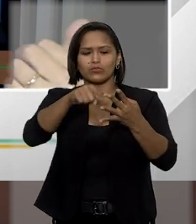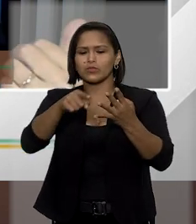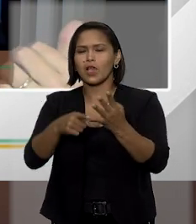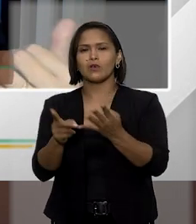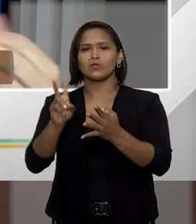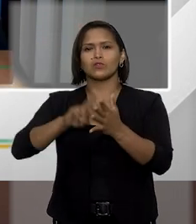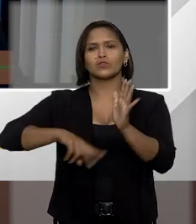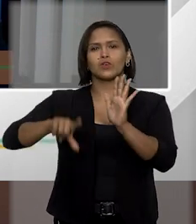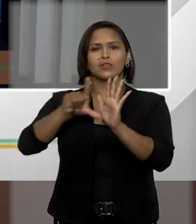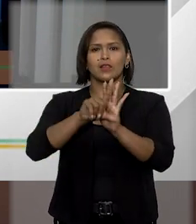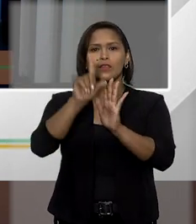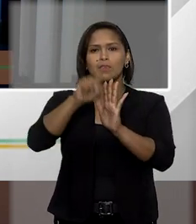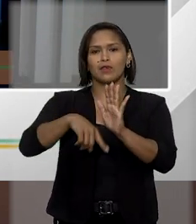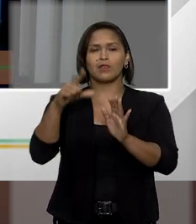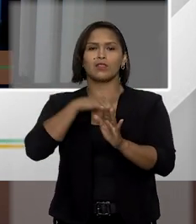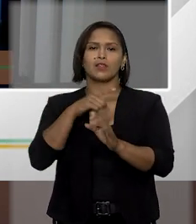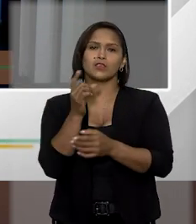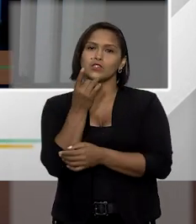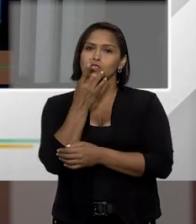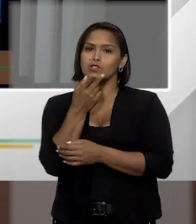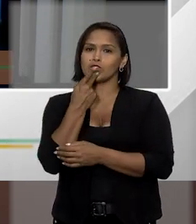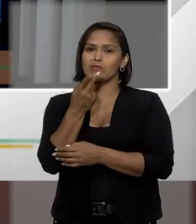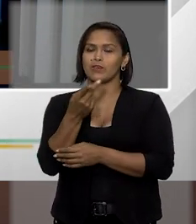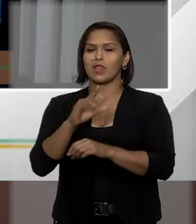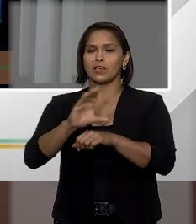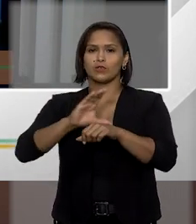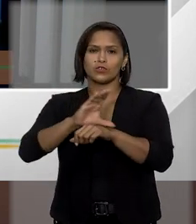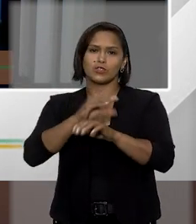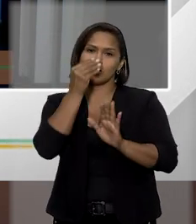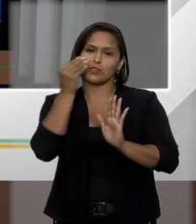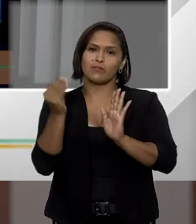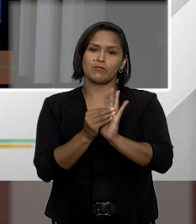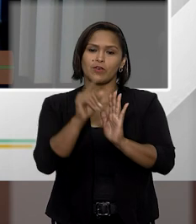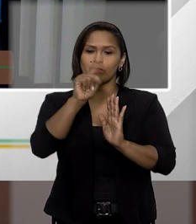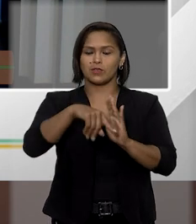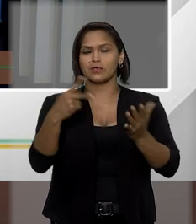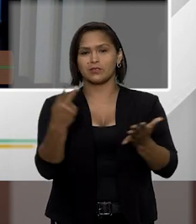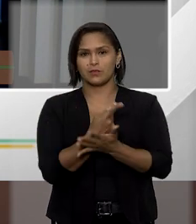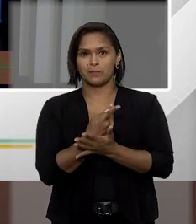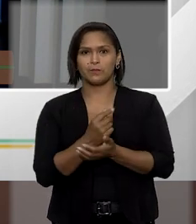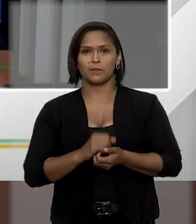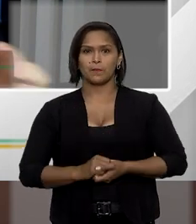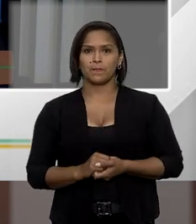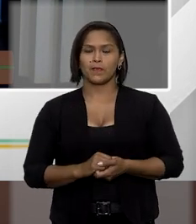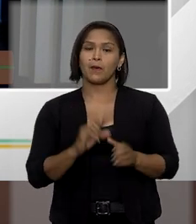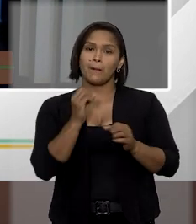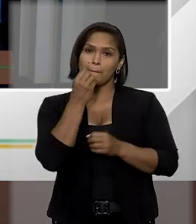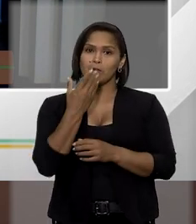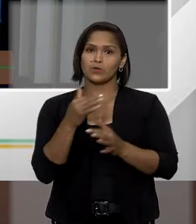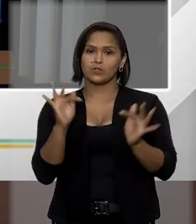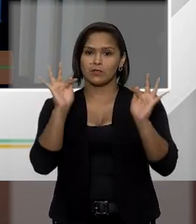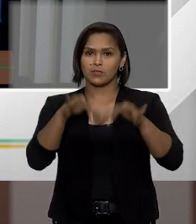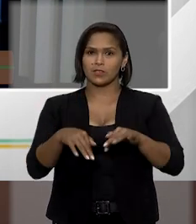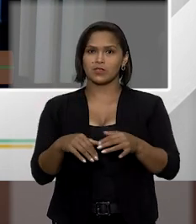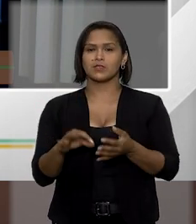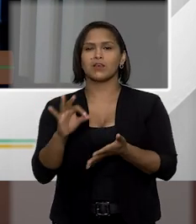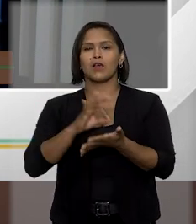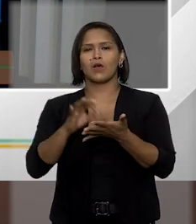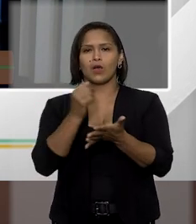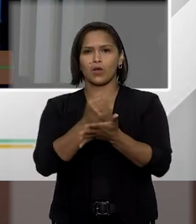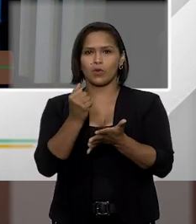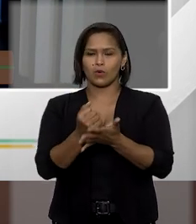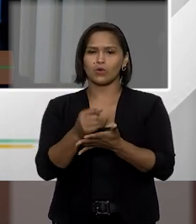direito sancionador. Por isso que não há que se falar em inconstitucionalidade nessa situação. Bom, só para finalizar, o acordo de leniência, a meu